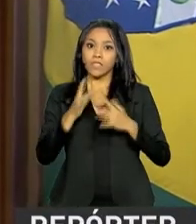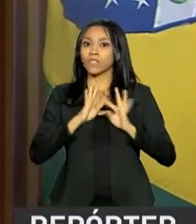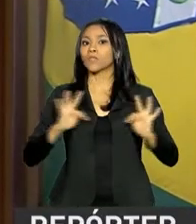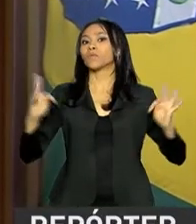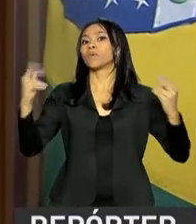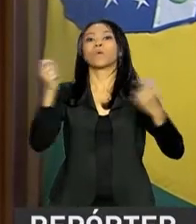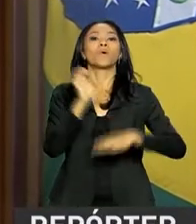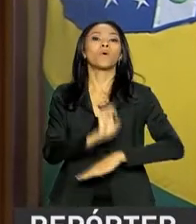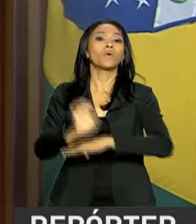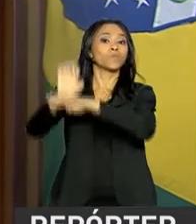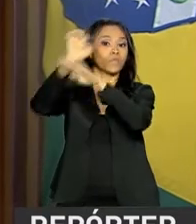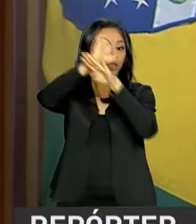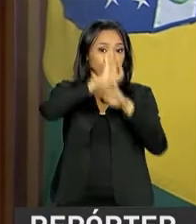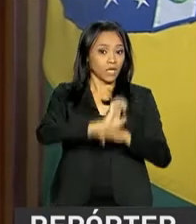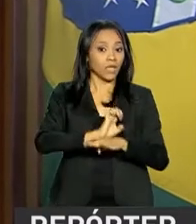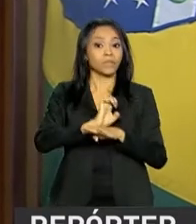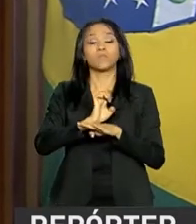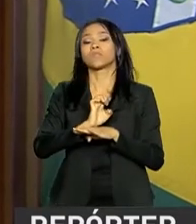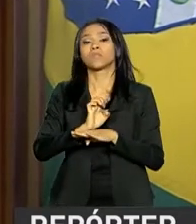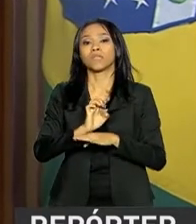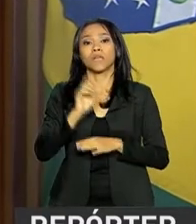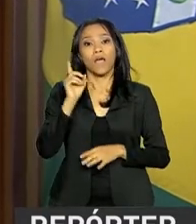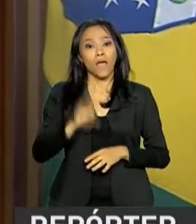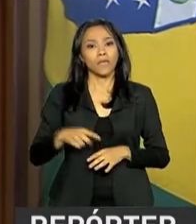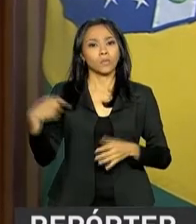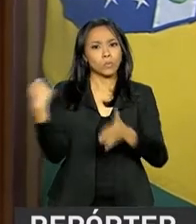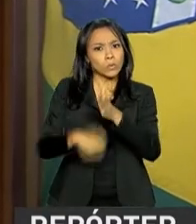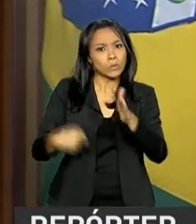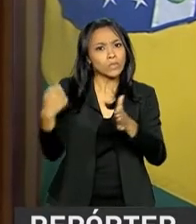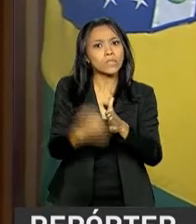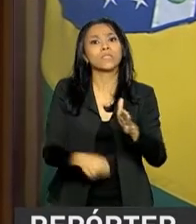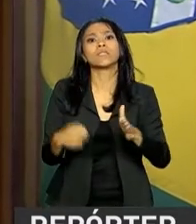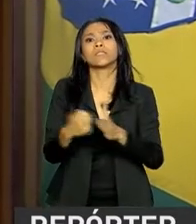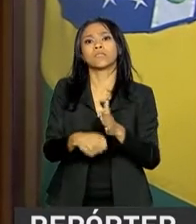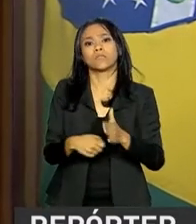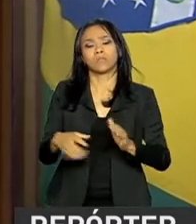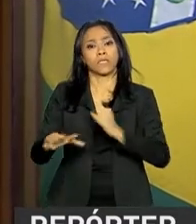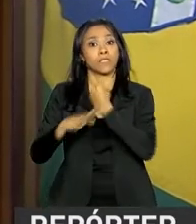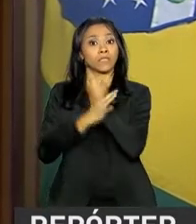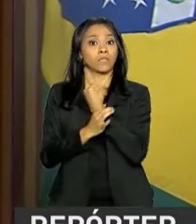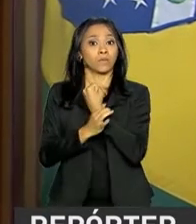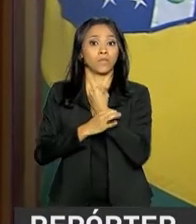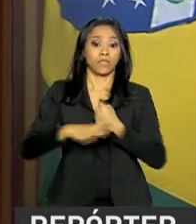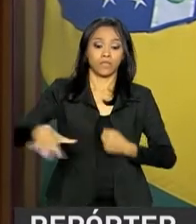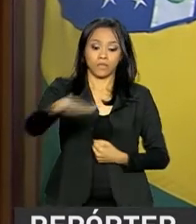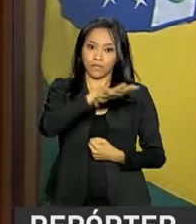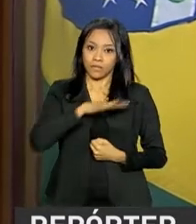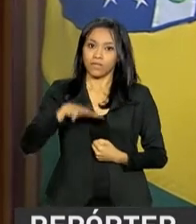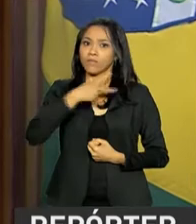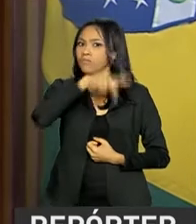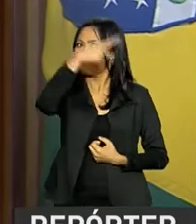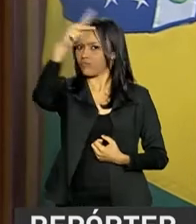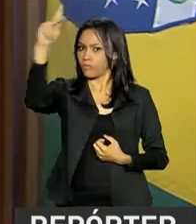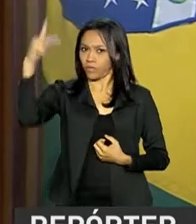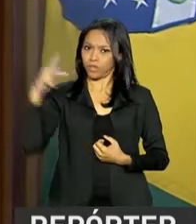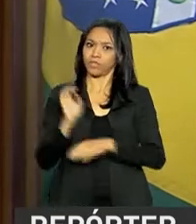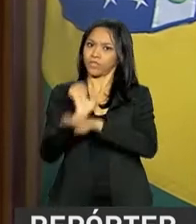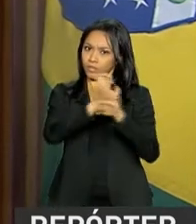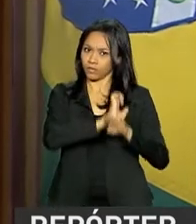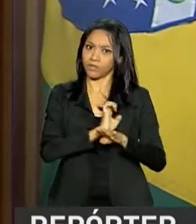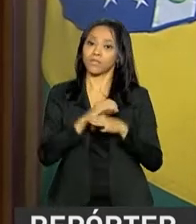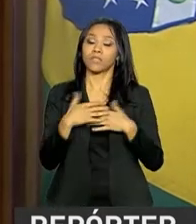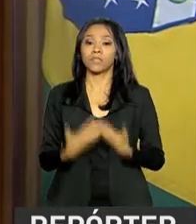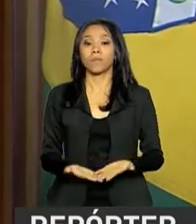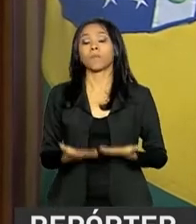estão integrados nesta batalha pela segurança pública nas suas localidades então digamos assim